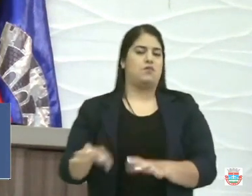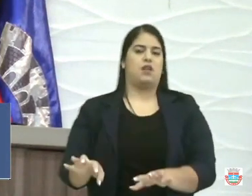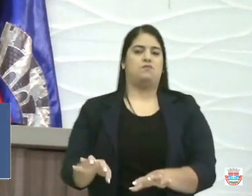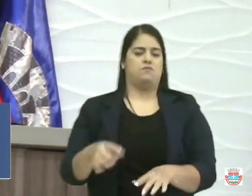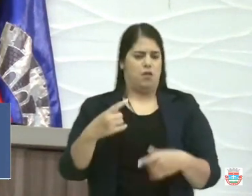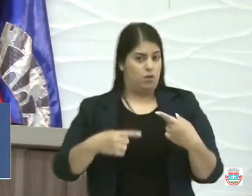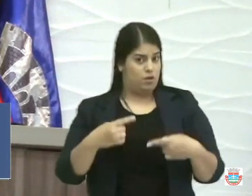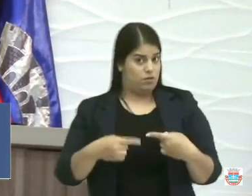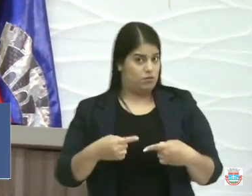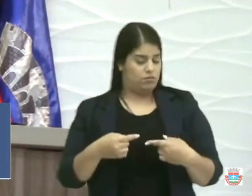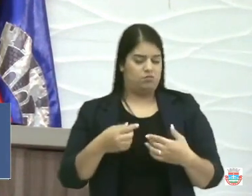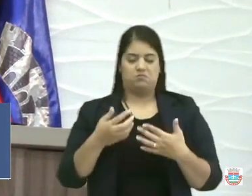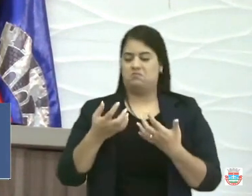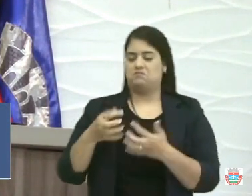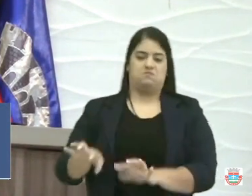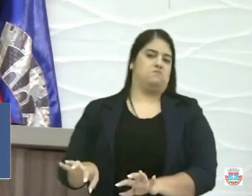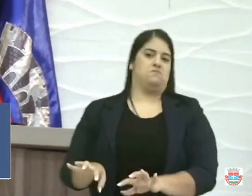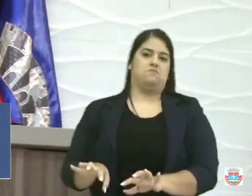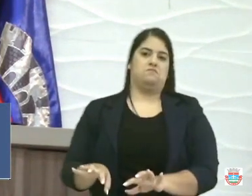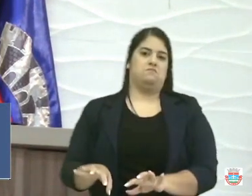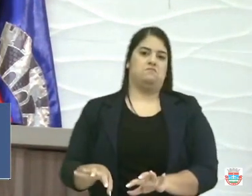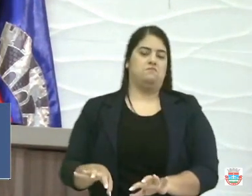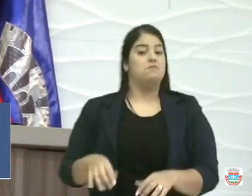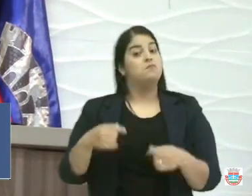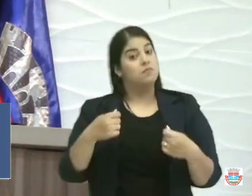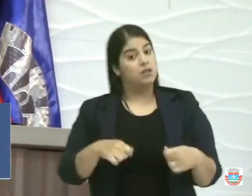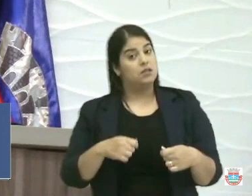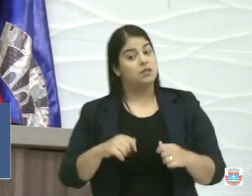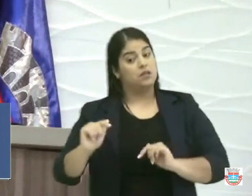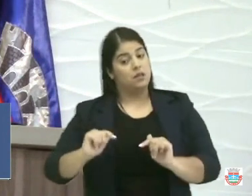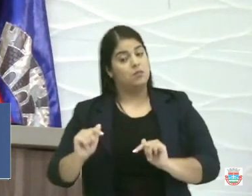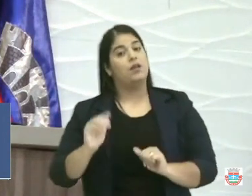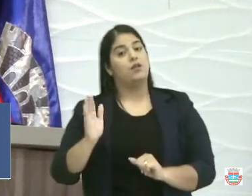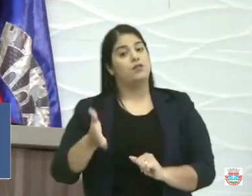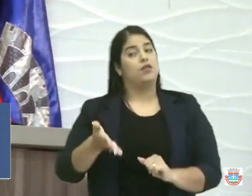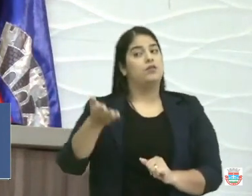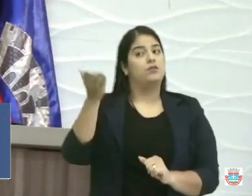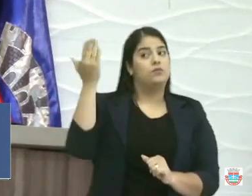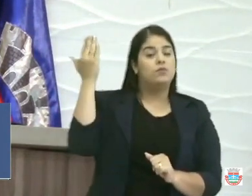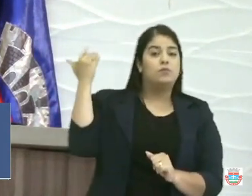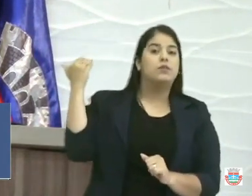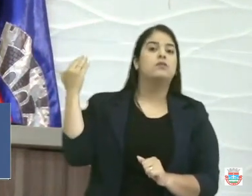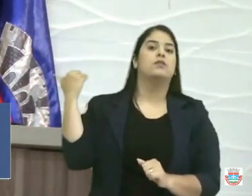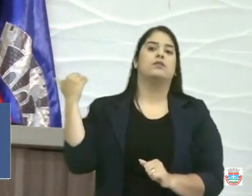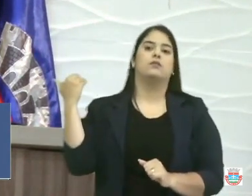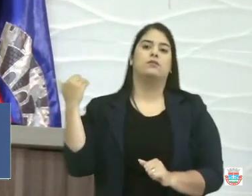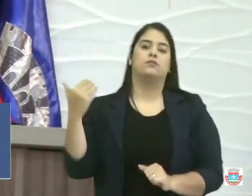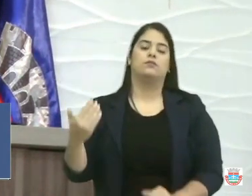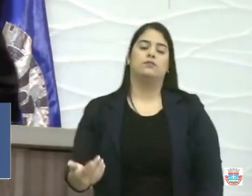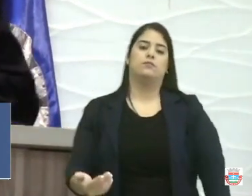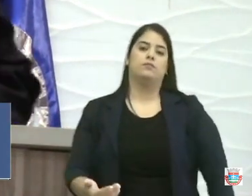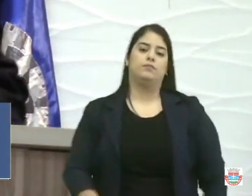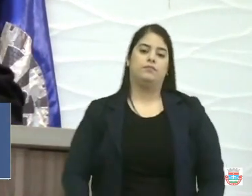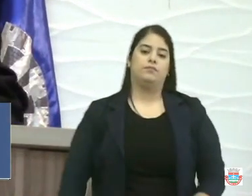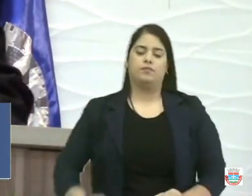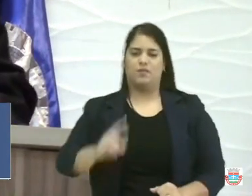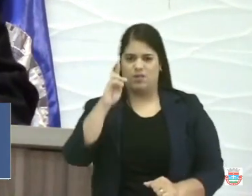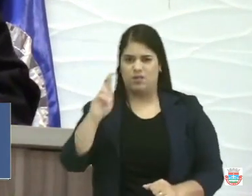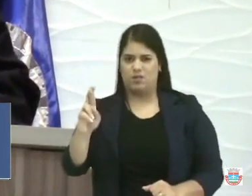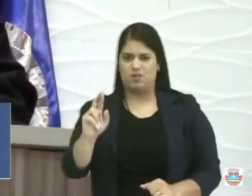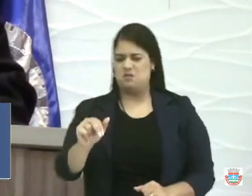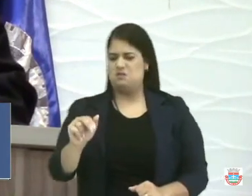não. E apareceu o senhor para trabalhar, mas trabalhei. Hoje eu sou a lei do espiar, tenta trabalhar. E o senhor nunca me deu um de